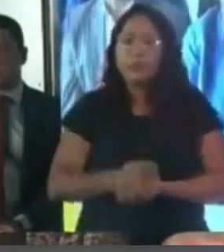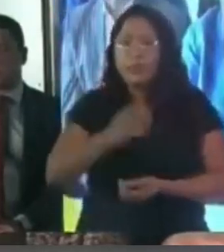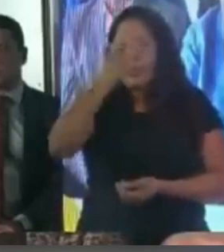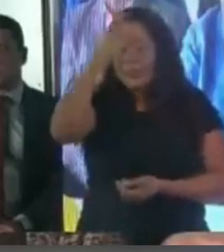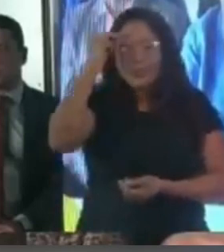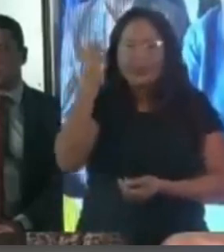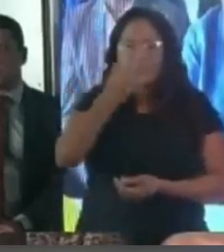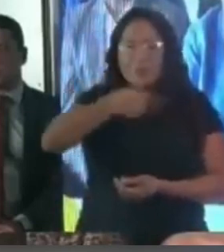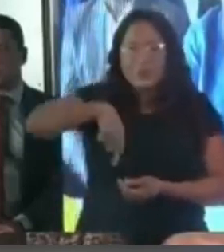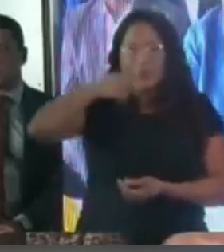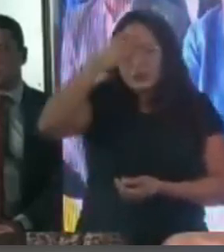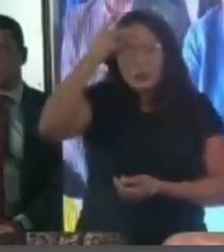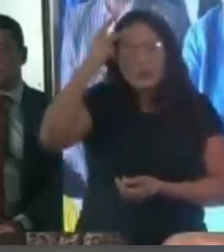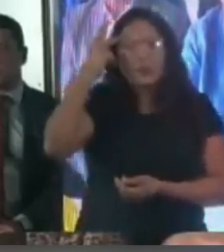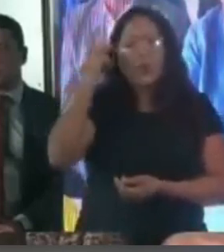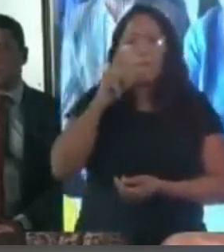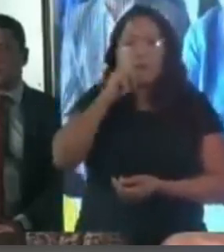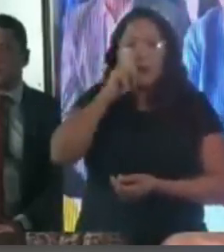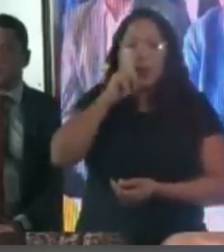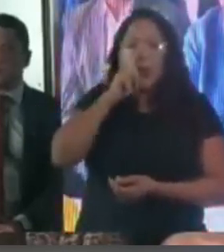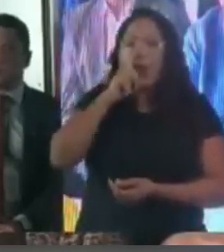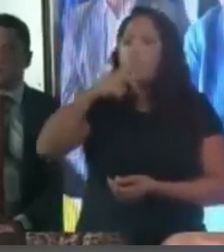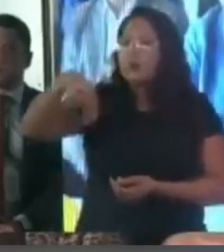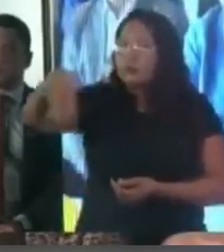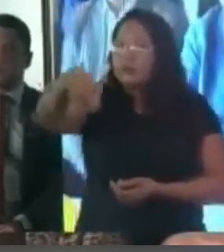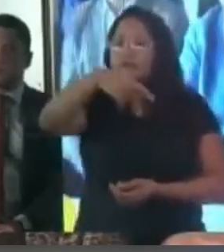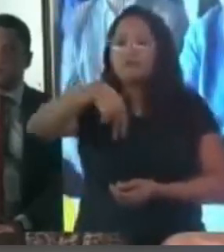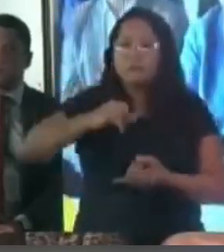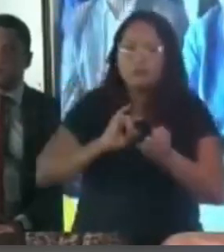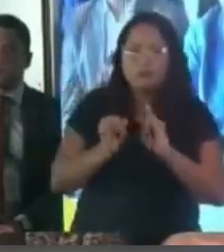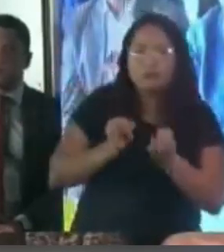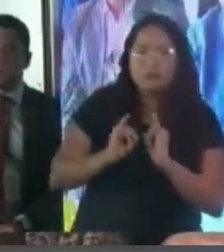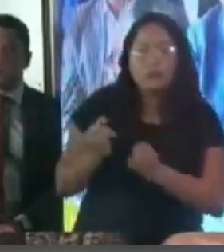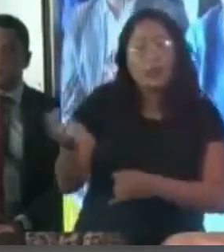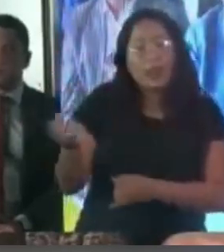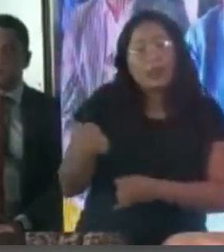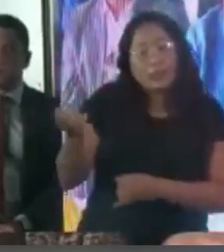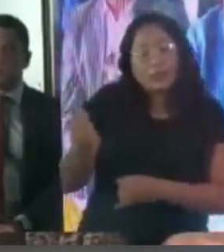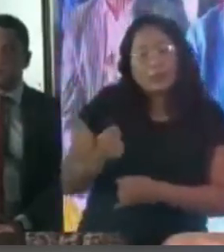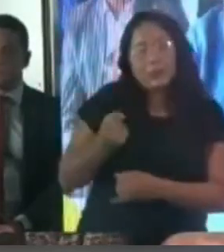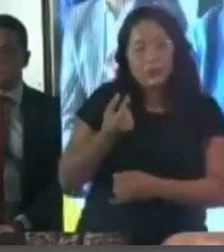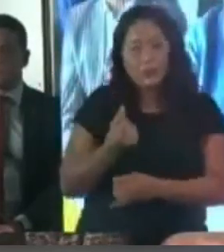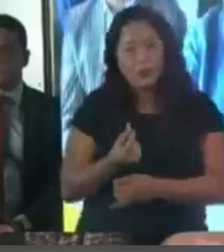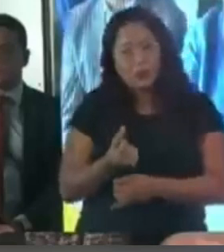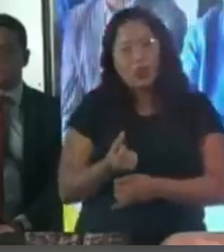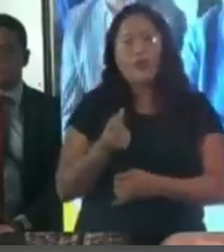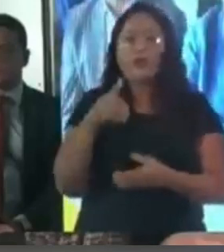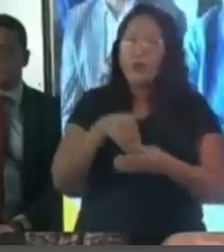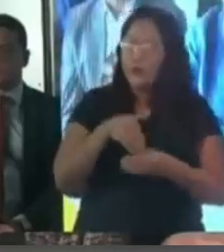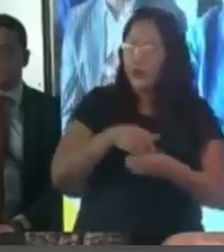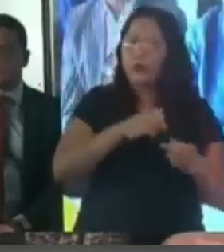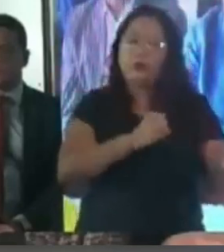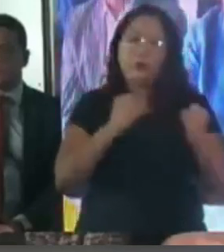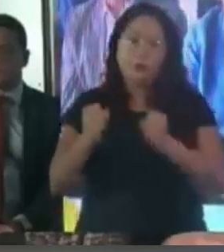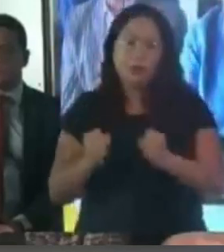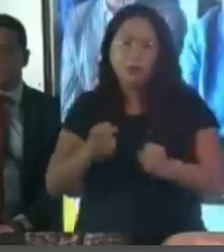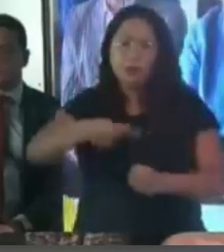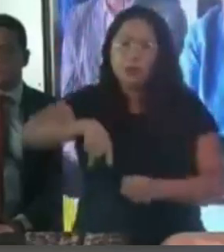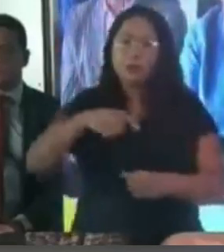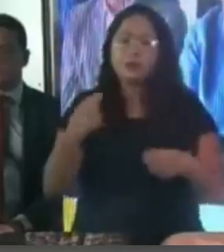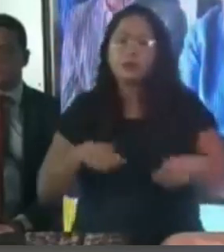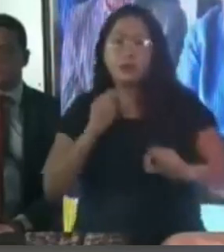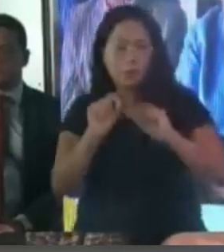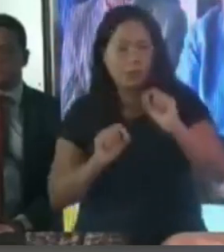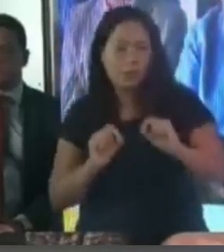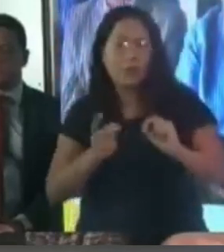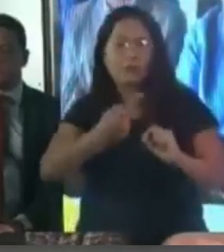nesse negócio de internet, obtendo dinheiro, votos e poder. E nós precisamos dizer que